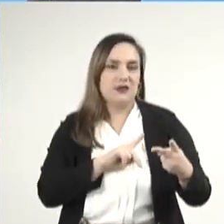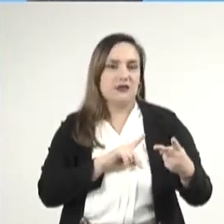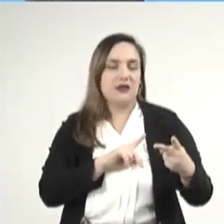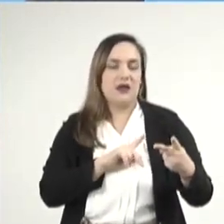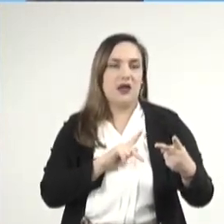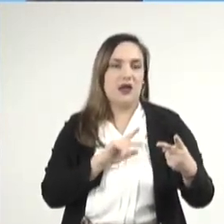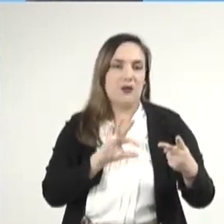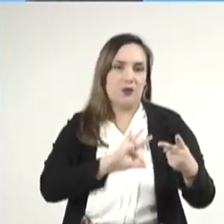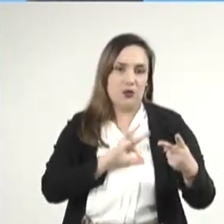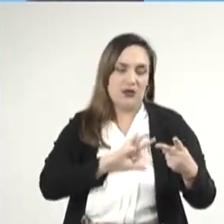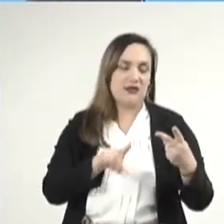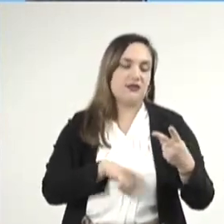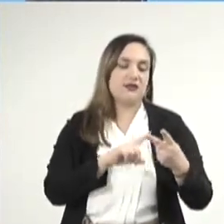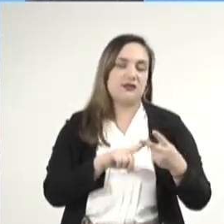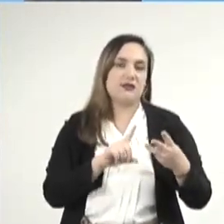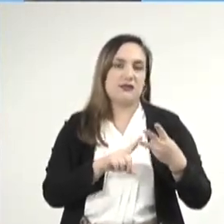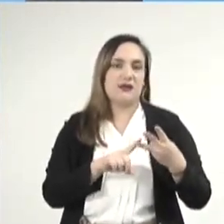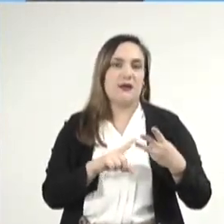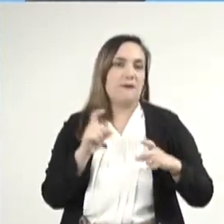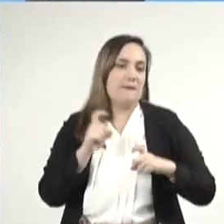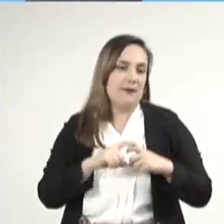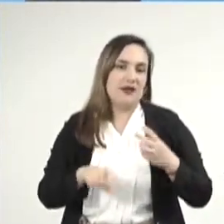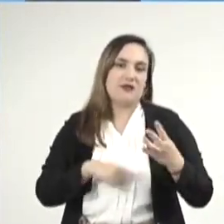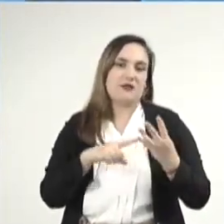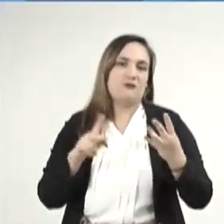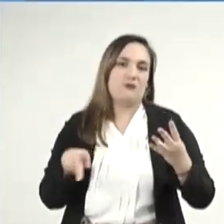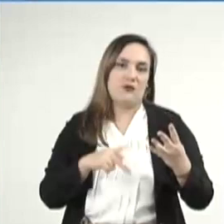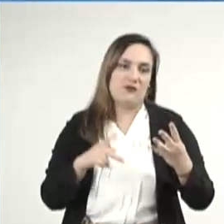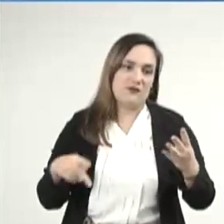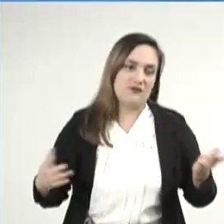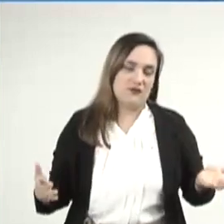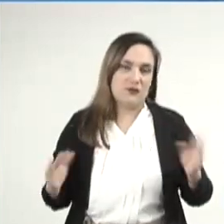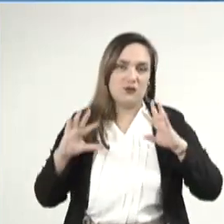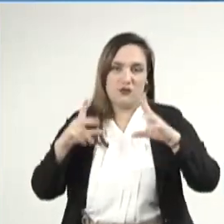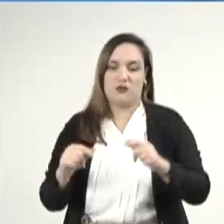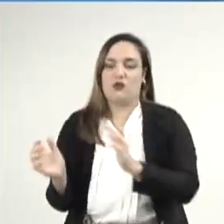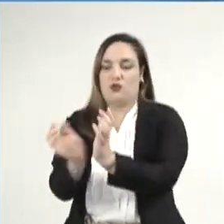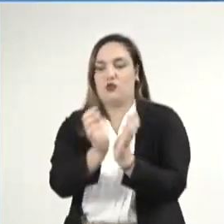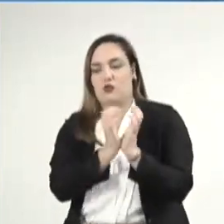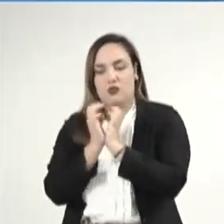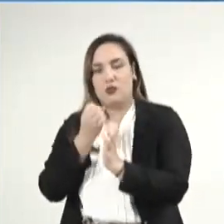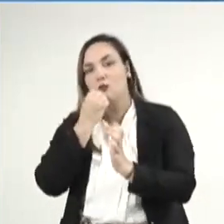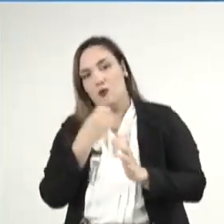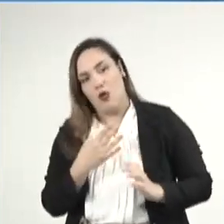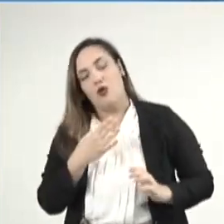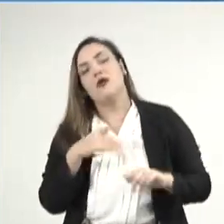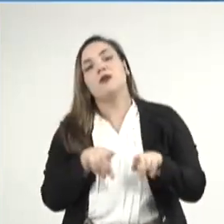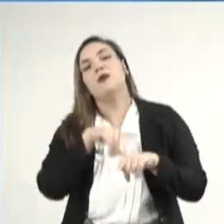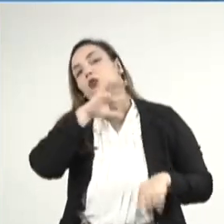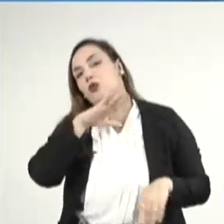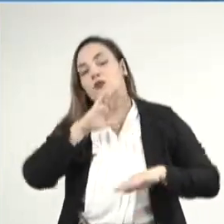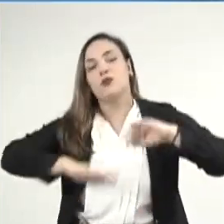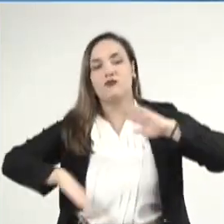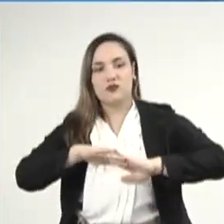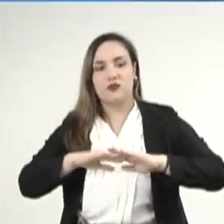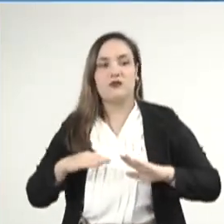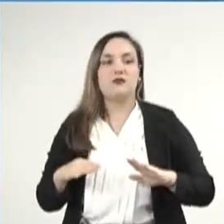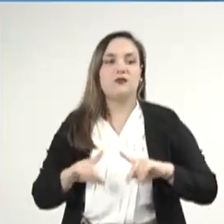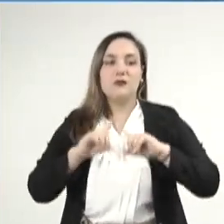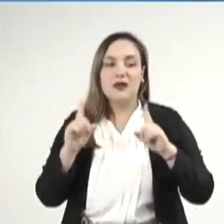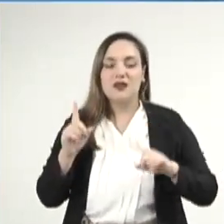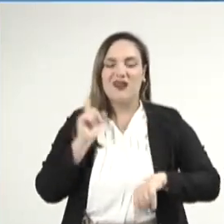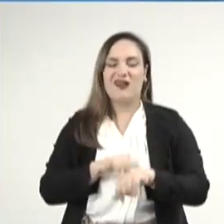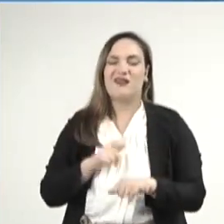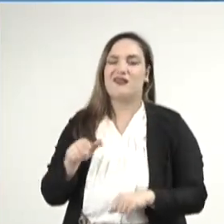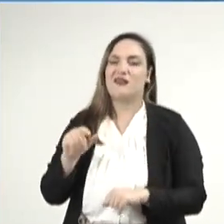Polícia Militar, nos médicos, nos professores, em todas as categorias nós temos os bons e ruins. E quando acontece uma